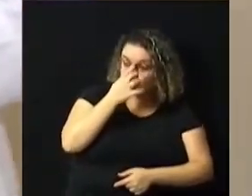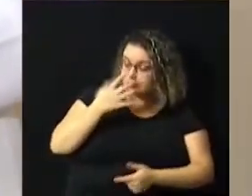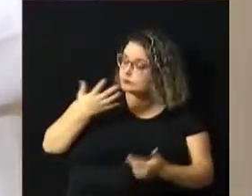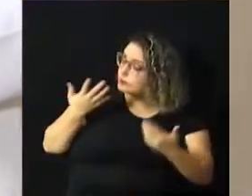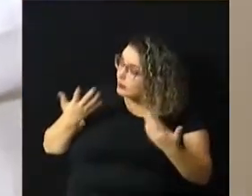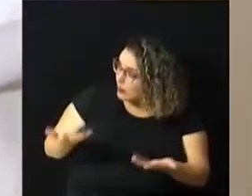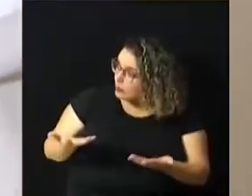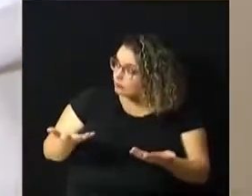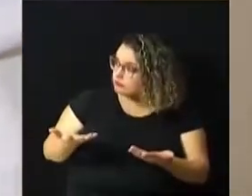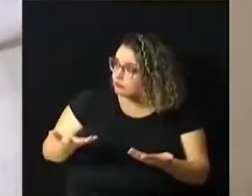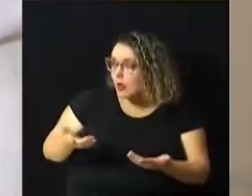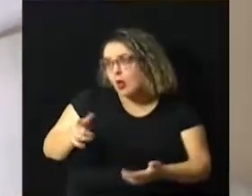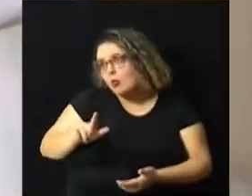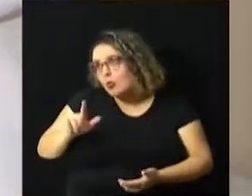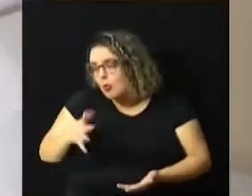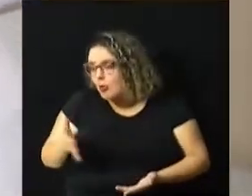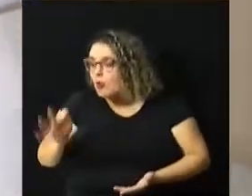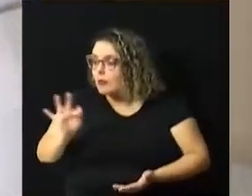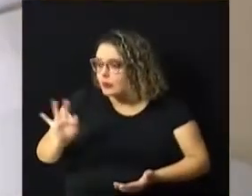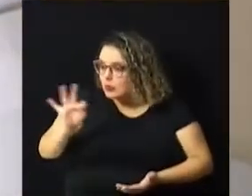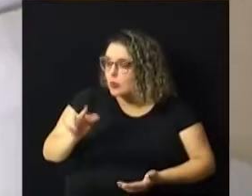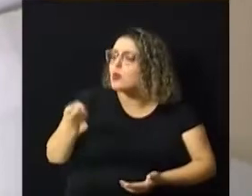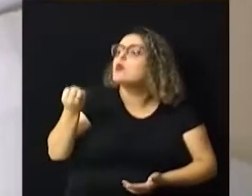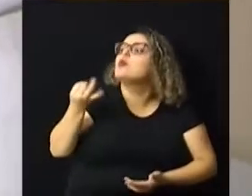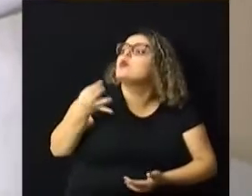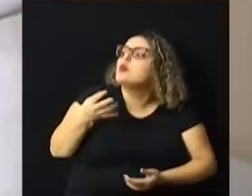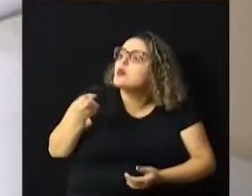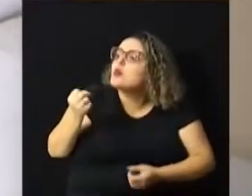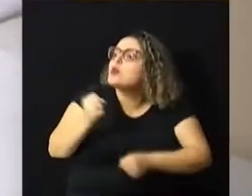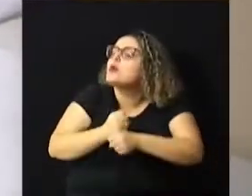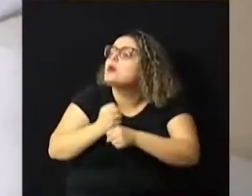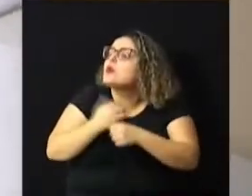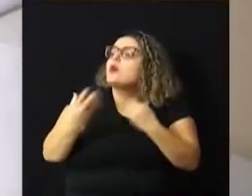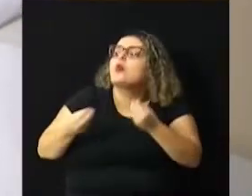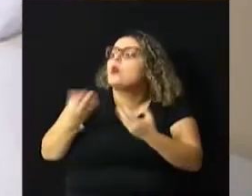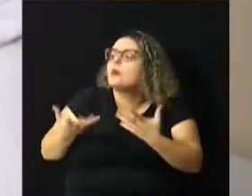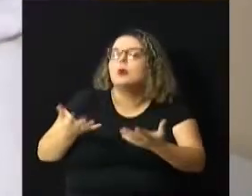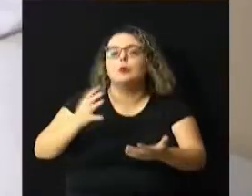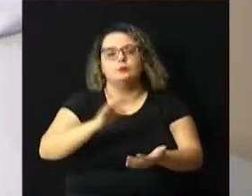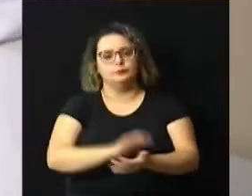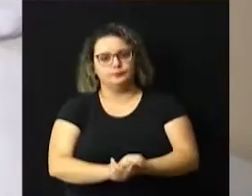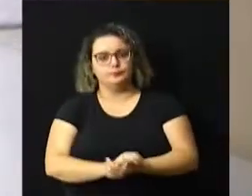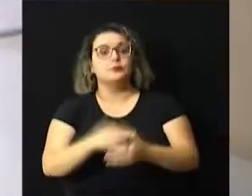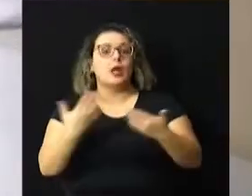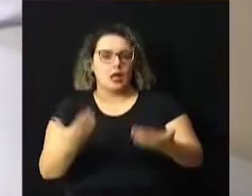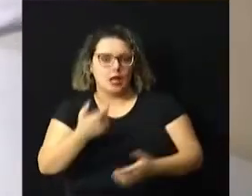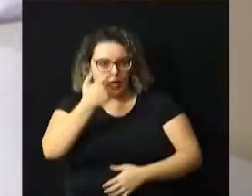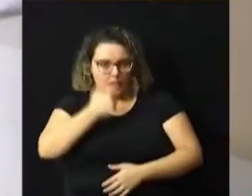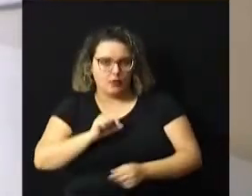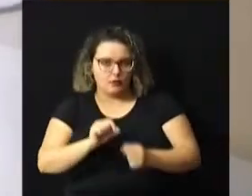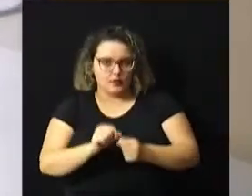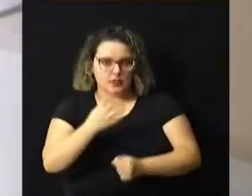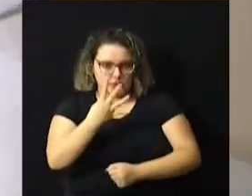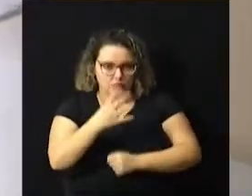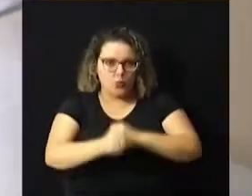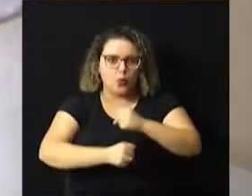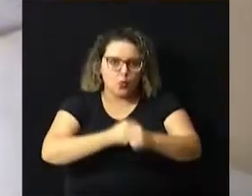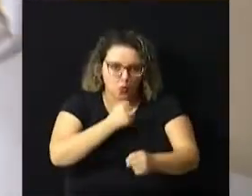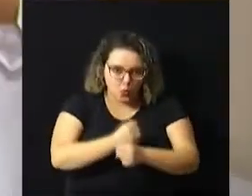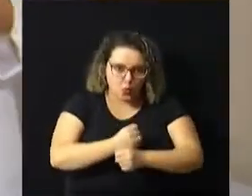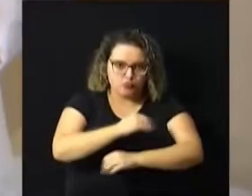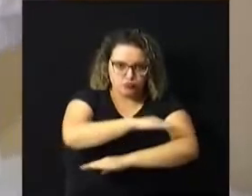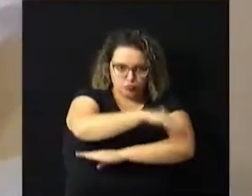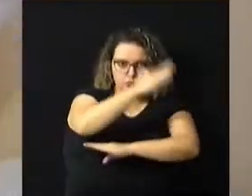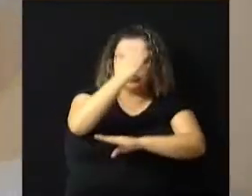com relação, evidentemente, à faculdade, são quantos anos, como funciona? Eu fiz em 4 anos, porque foi um